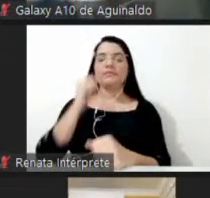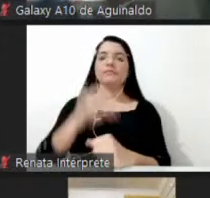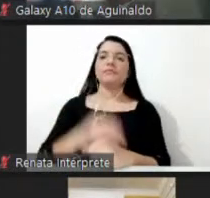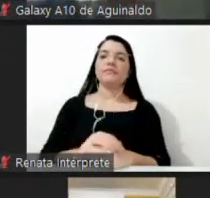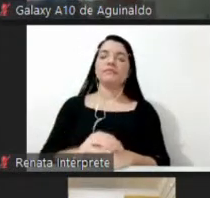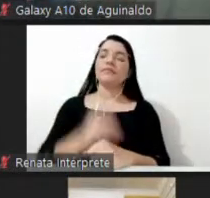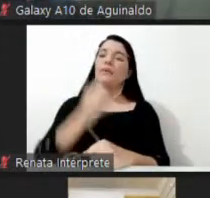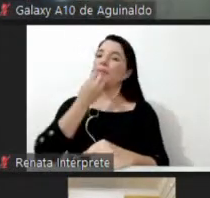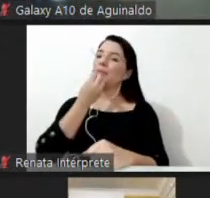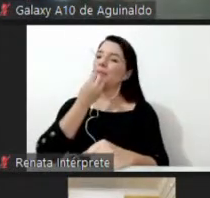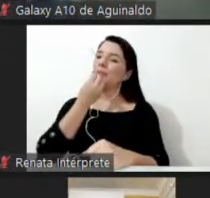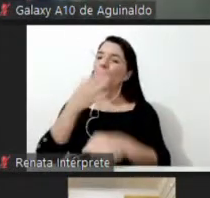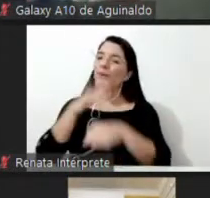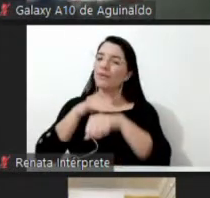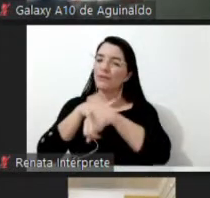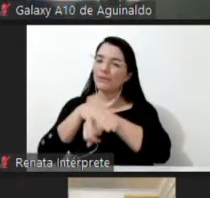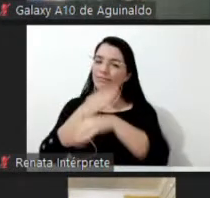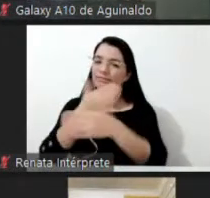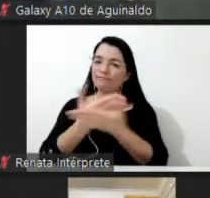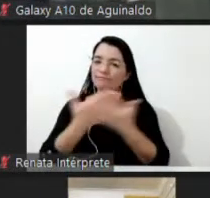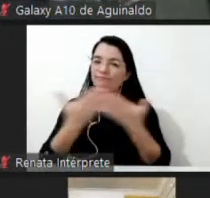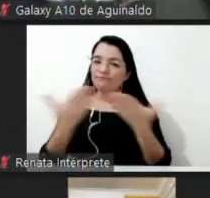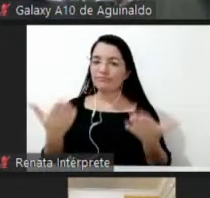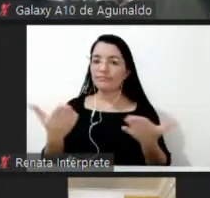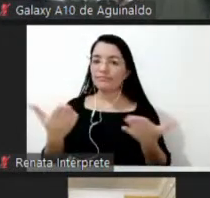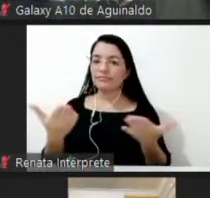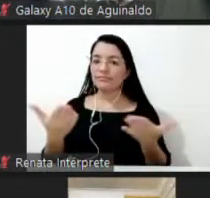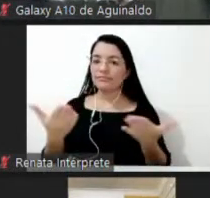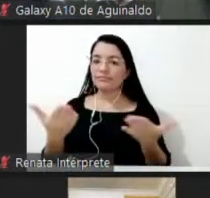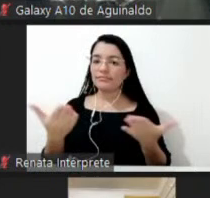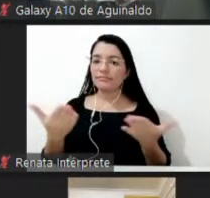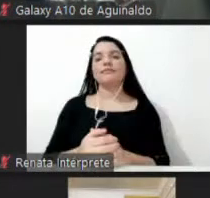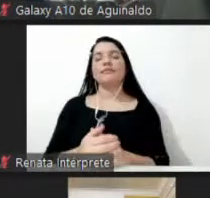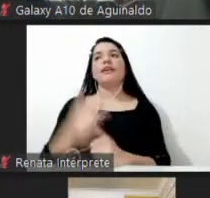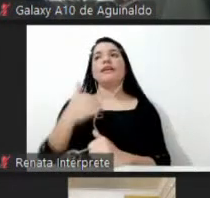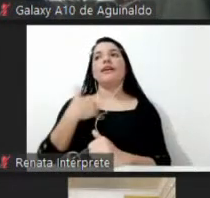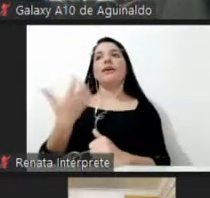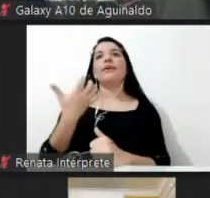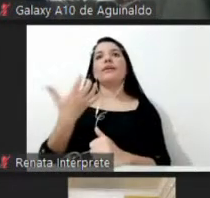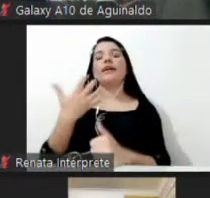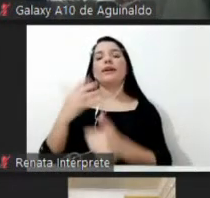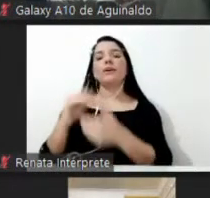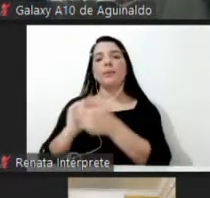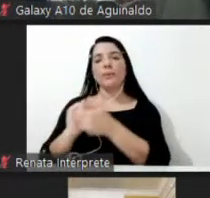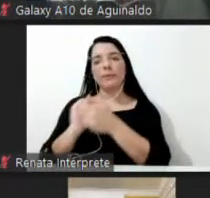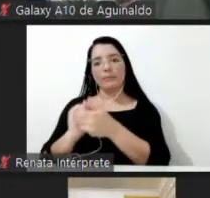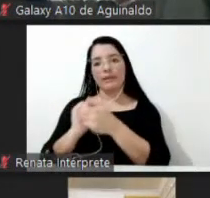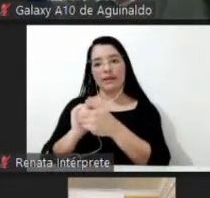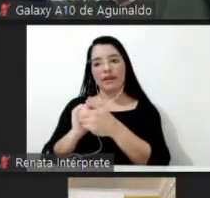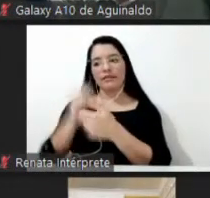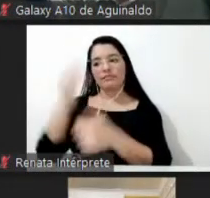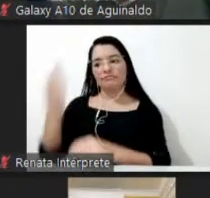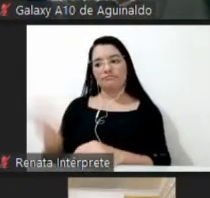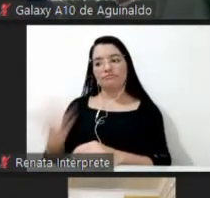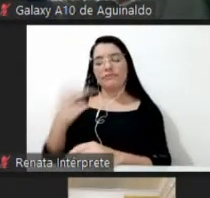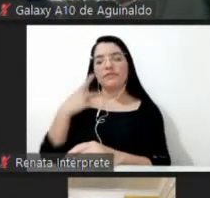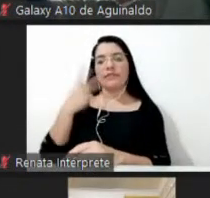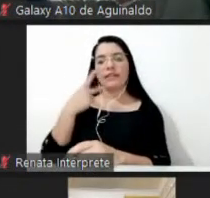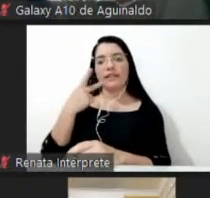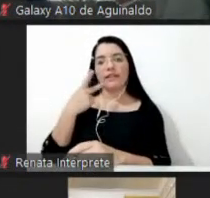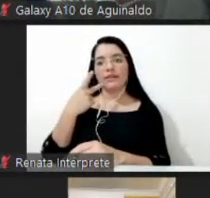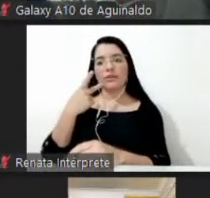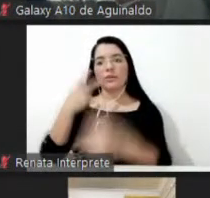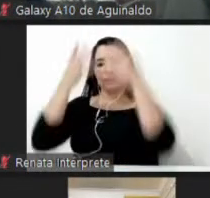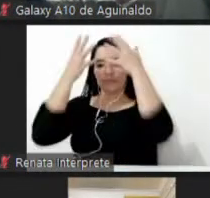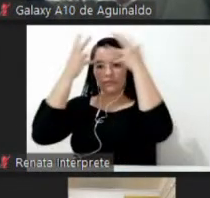Boa noite a todos e a todas. Quero cumprimentar o vereador Davi Ismael, vereador